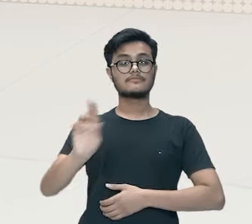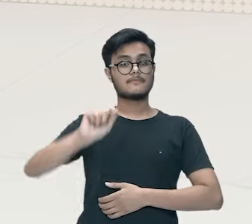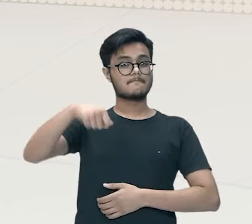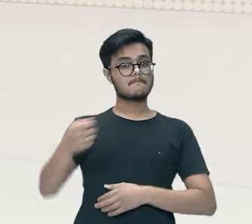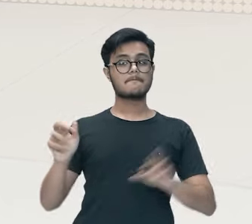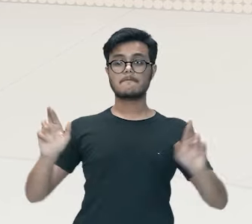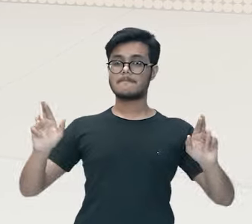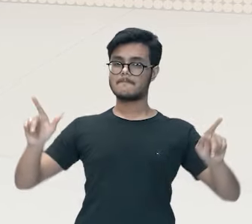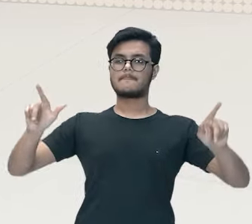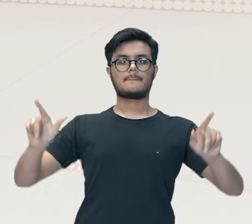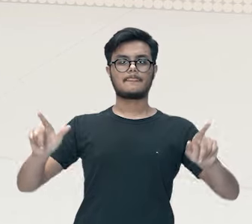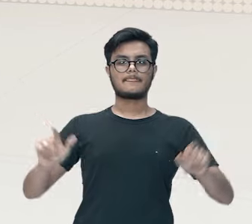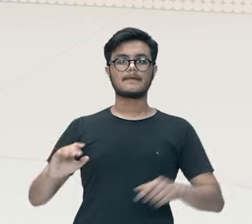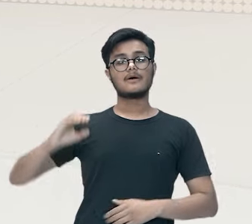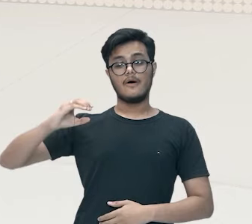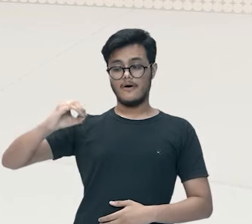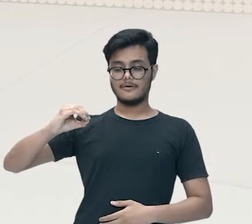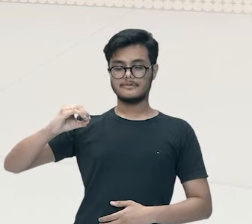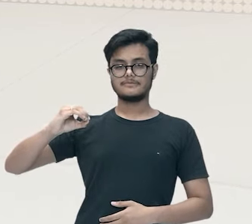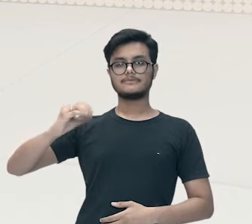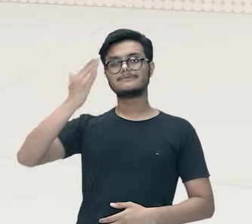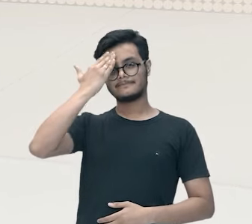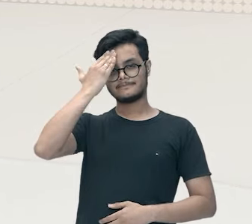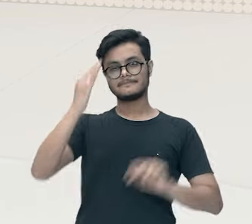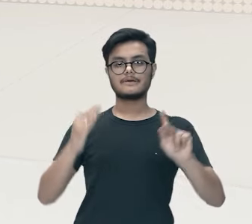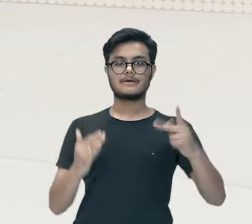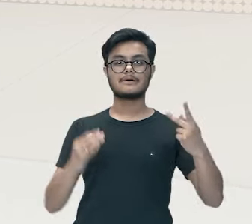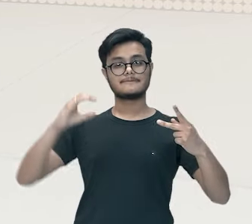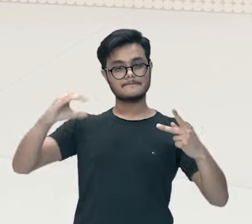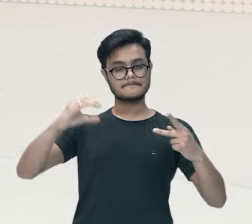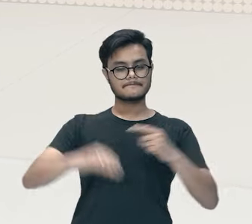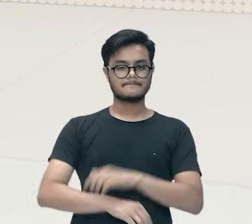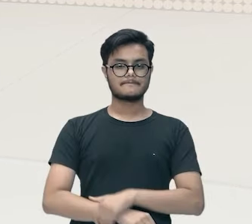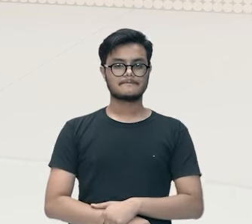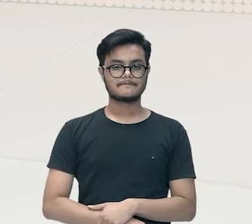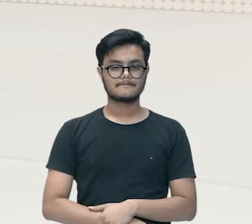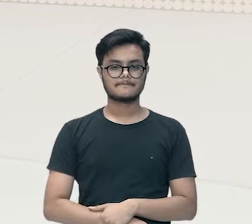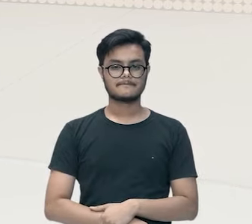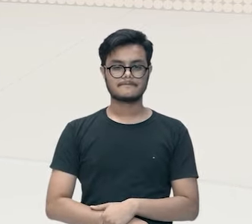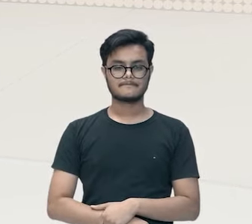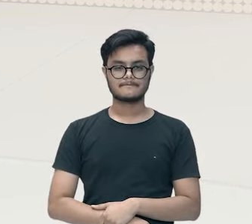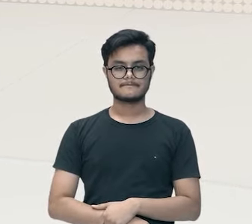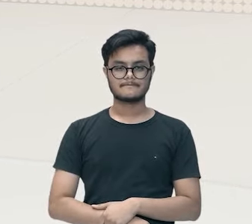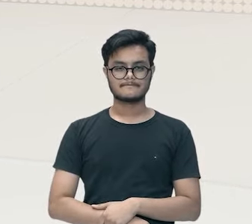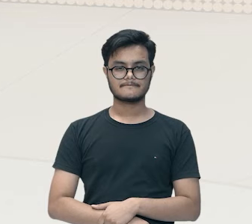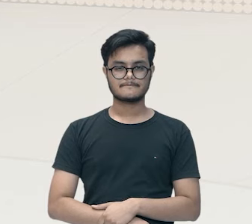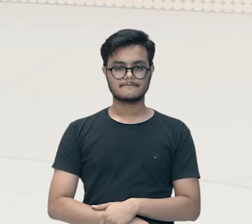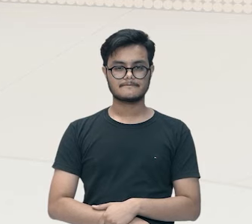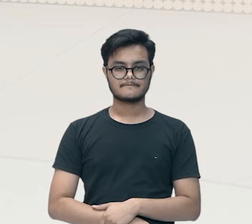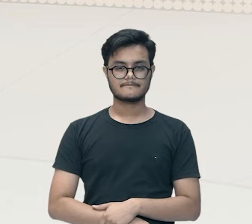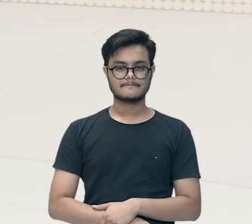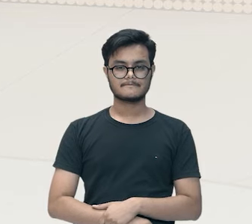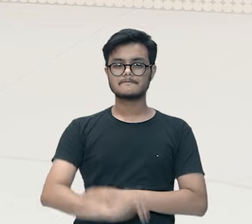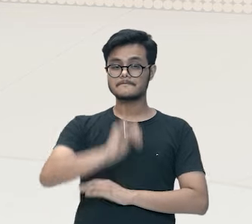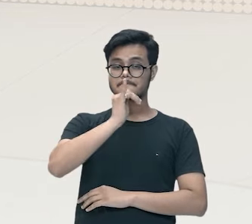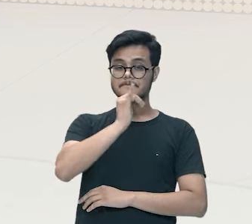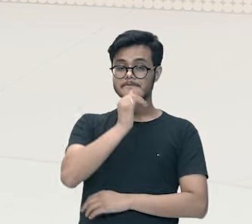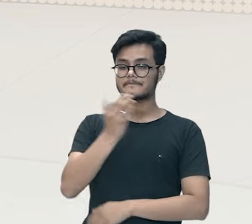que terminar em O, a gente já sabe que é um hidrocarboneto, tá bom? Bora correr agora que a gente tem exemplos, olha